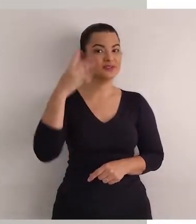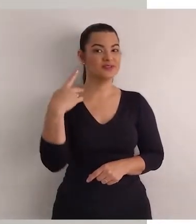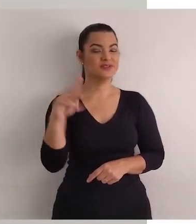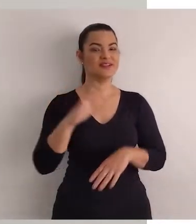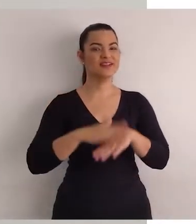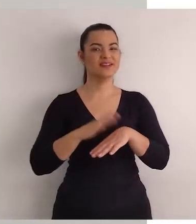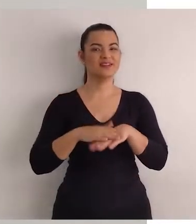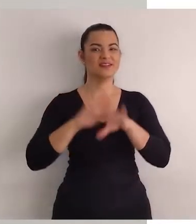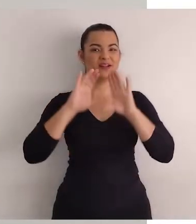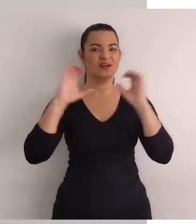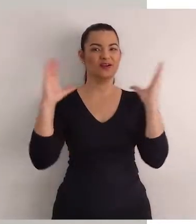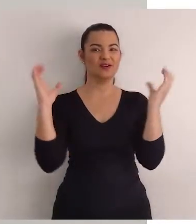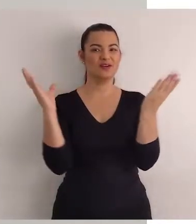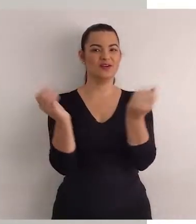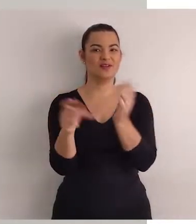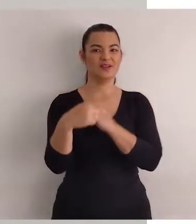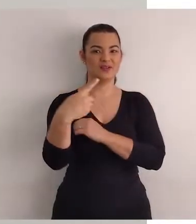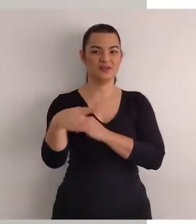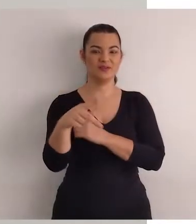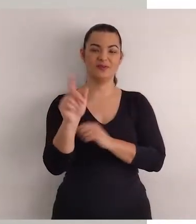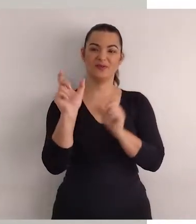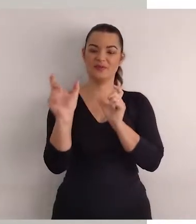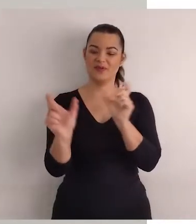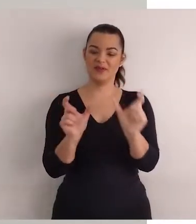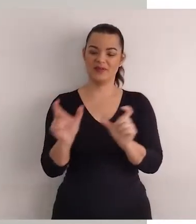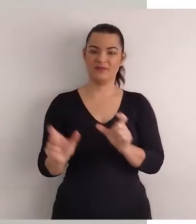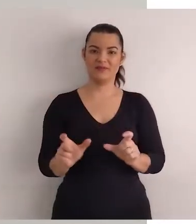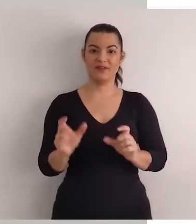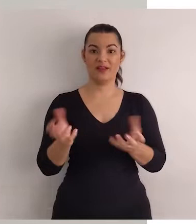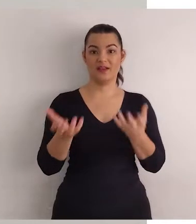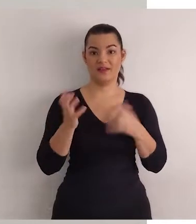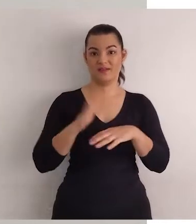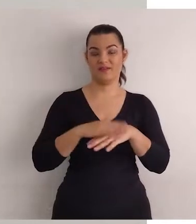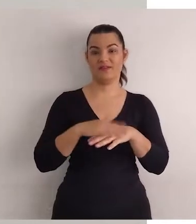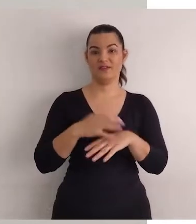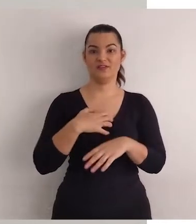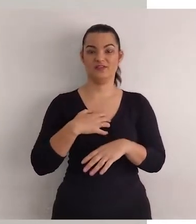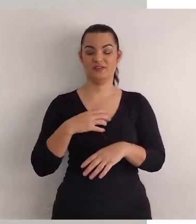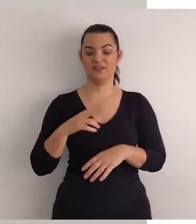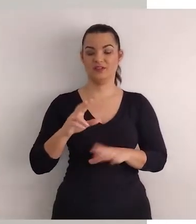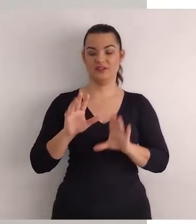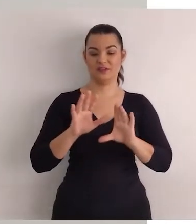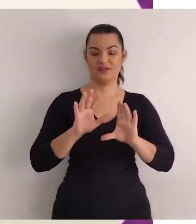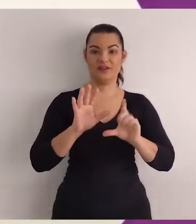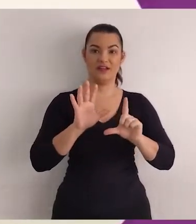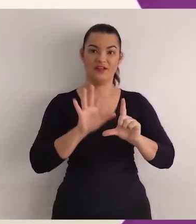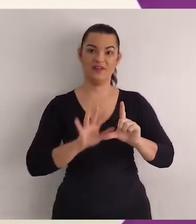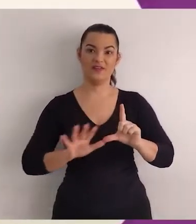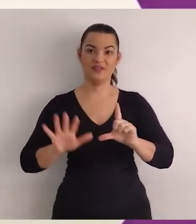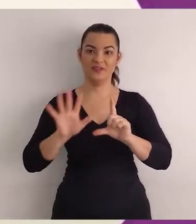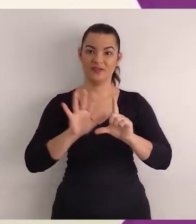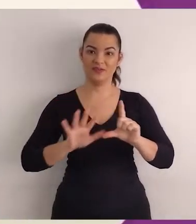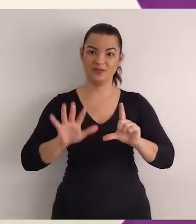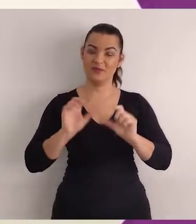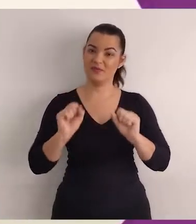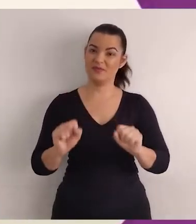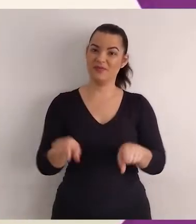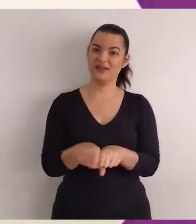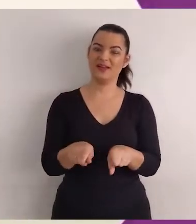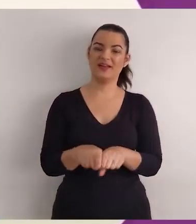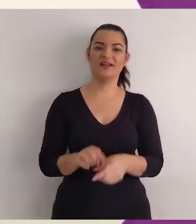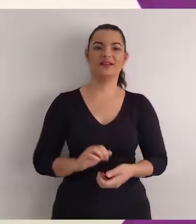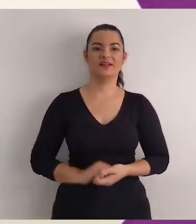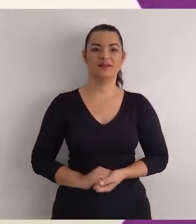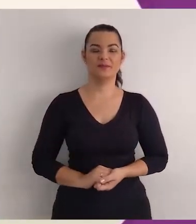sua nuvem de palavras. Se quiser fazer de maneira virtual, também é possível. Ainda falando sobre